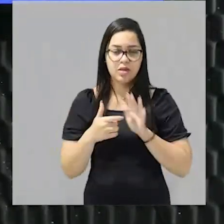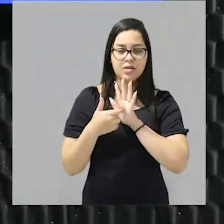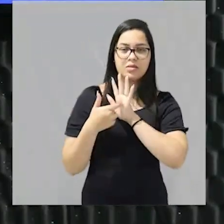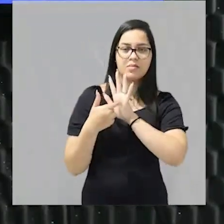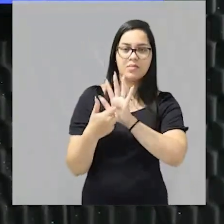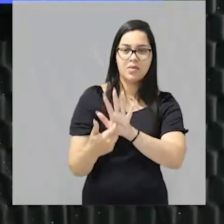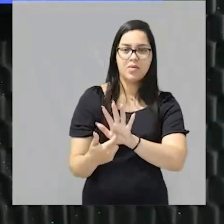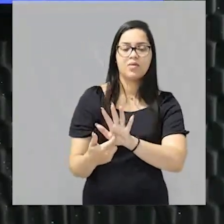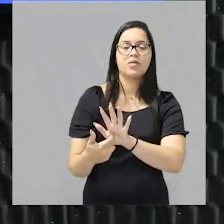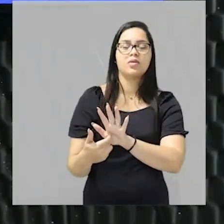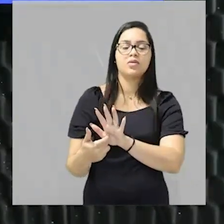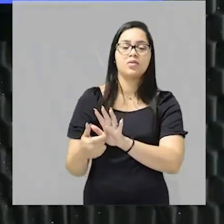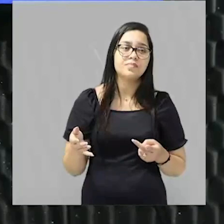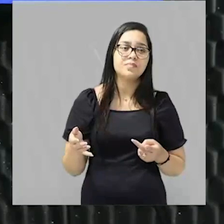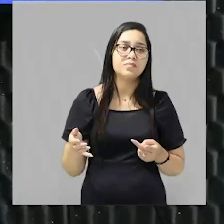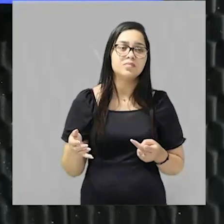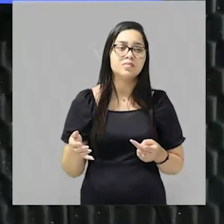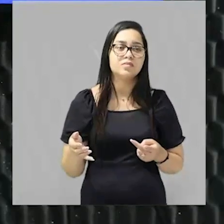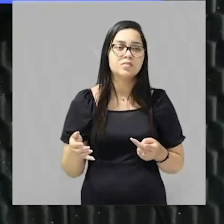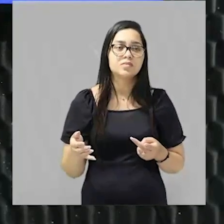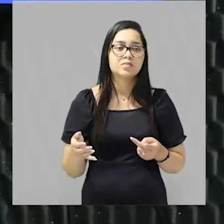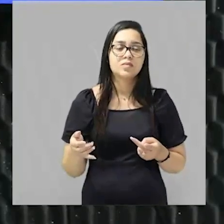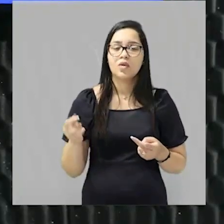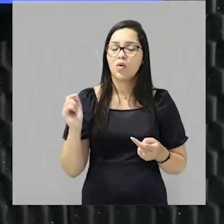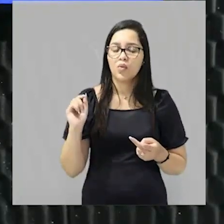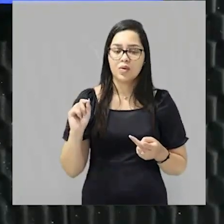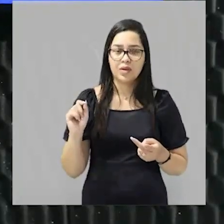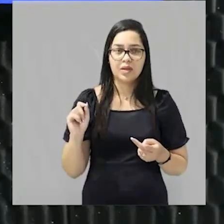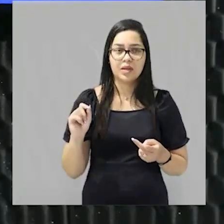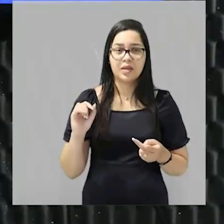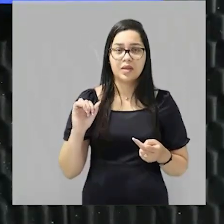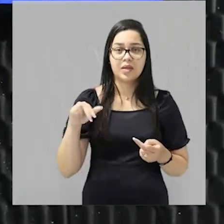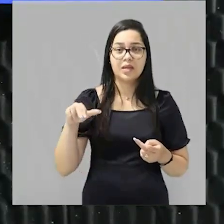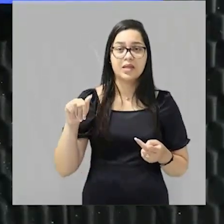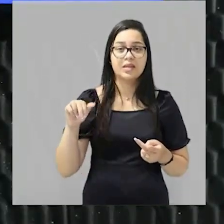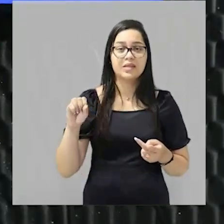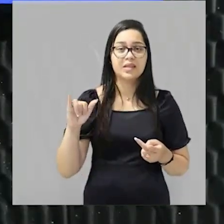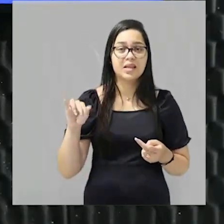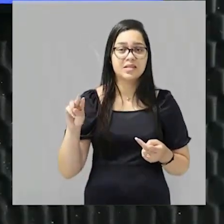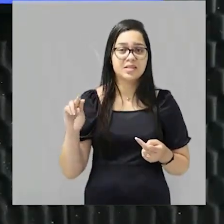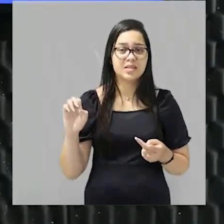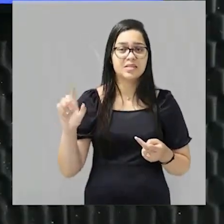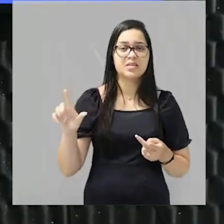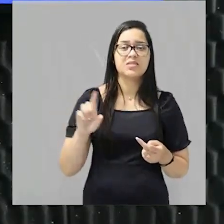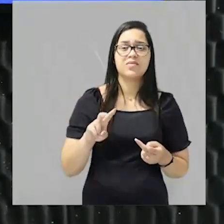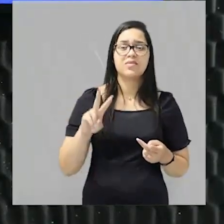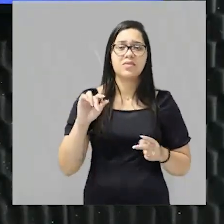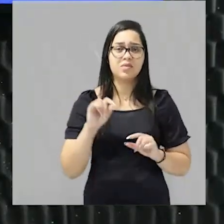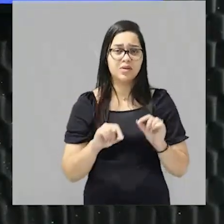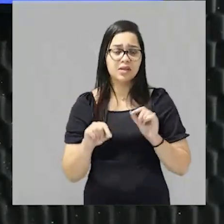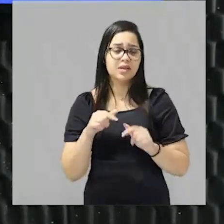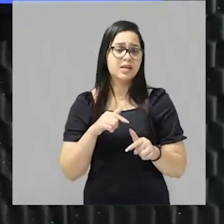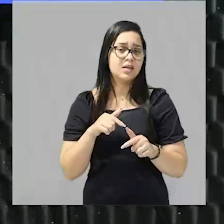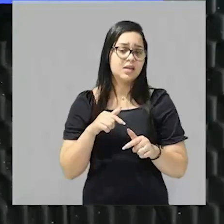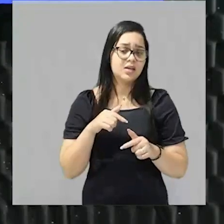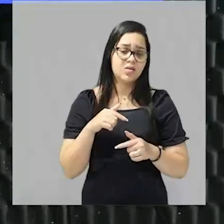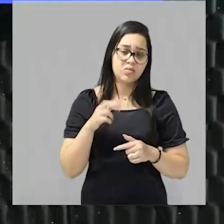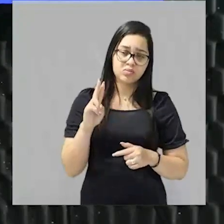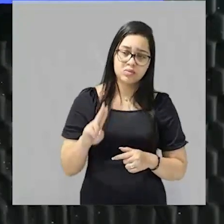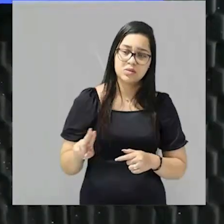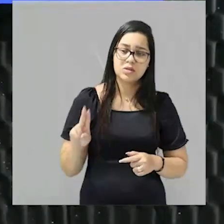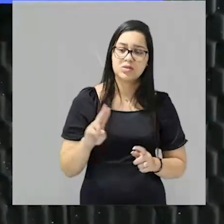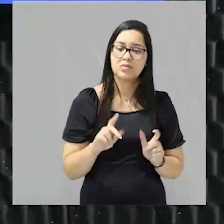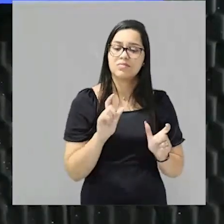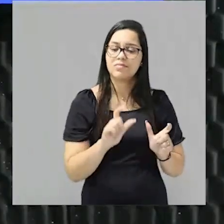revelam partidárias e decidem defender os seus partidos políticos. Os